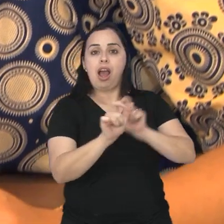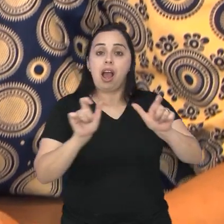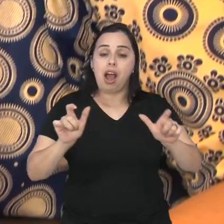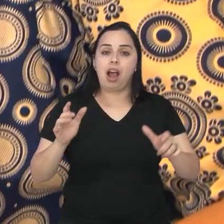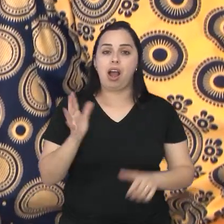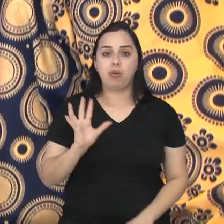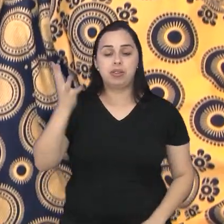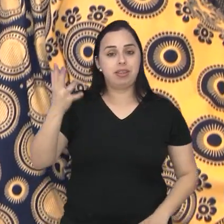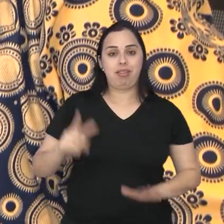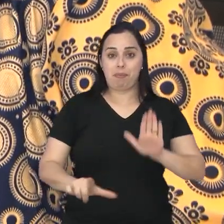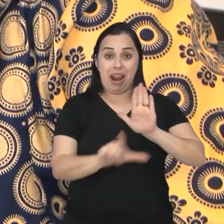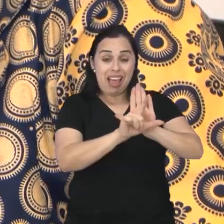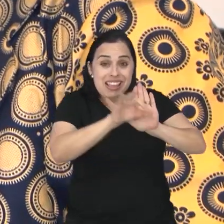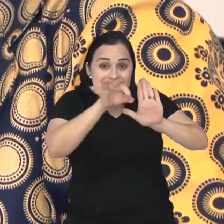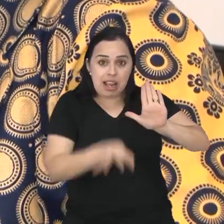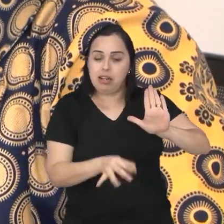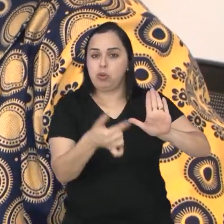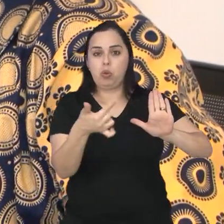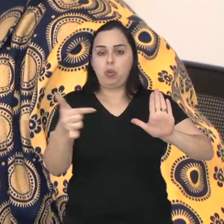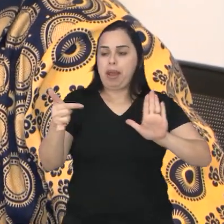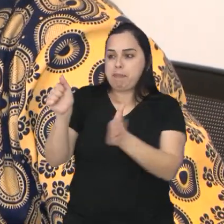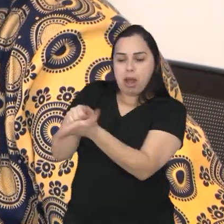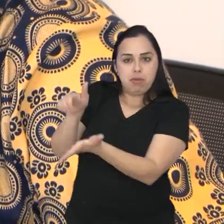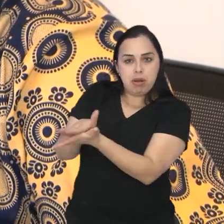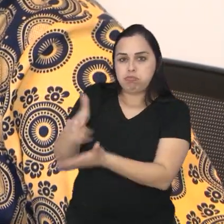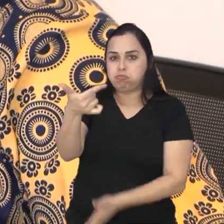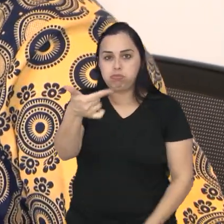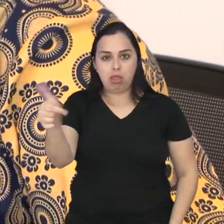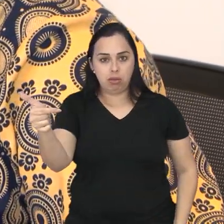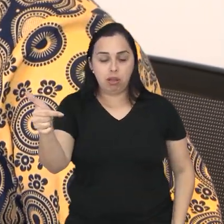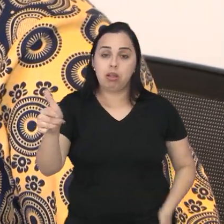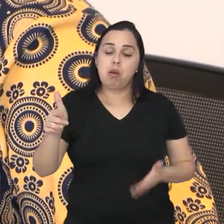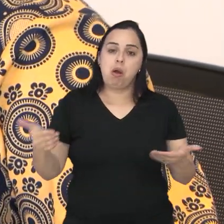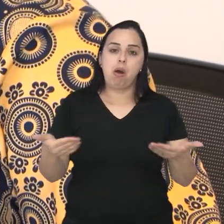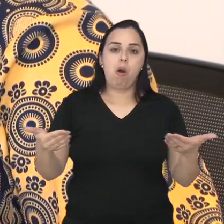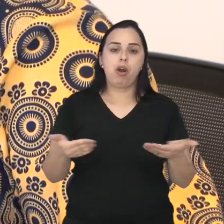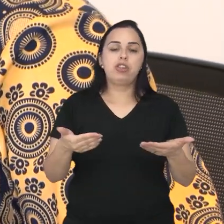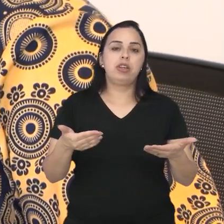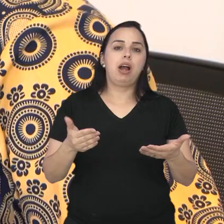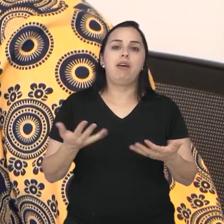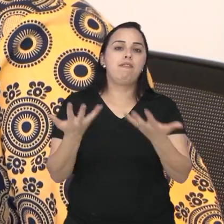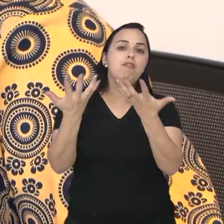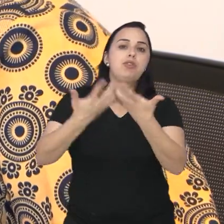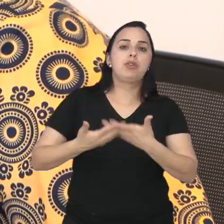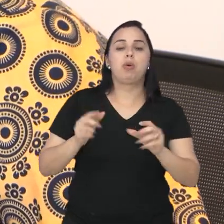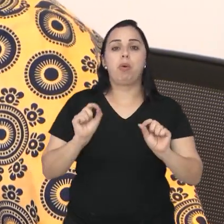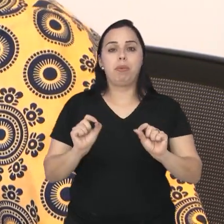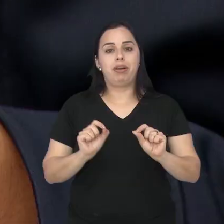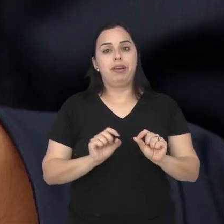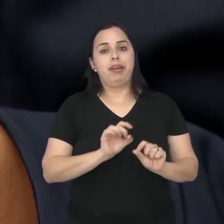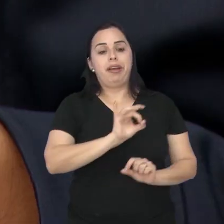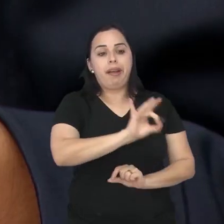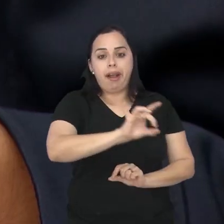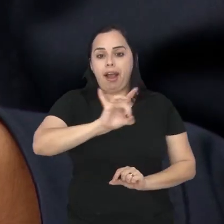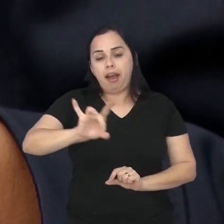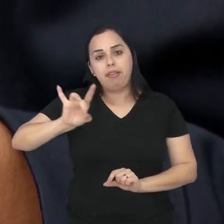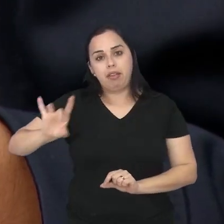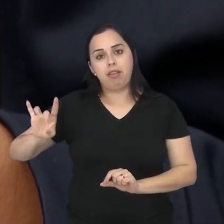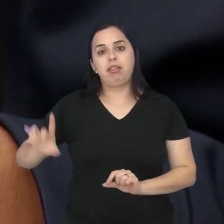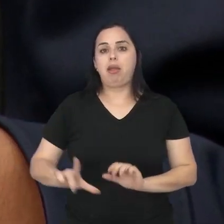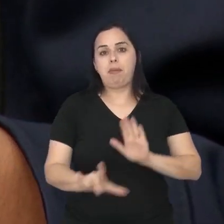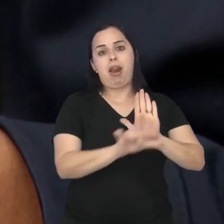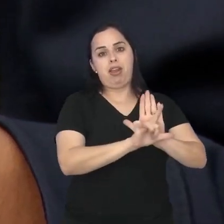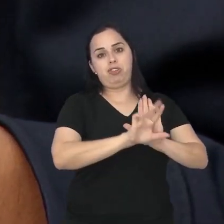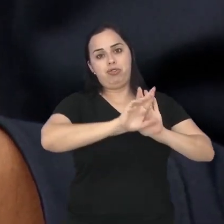advogado explicar ainda que não tem uma lei específica para punir os crimes de ódio online hoje funciona assim cada caso